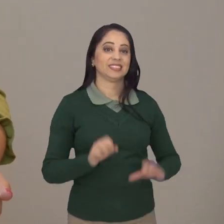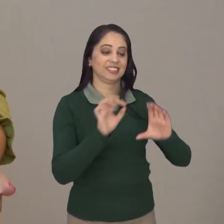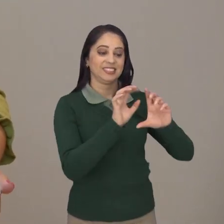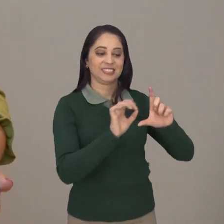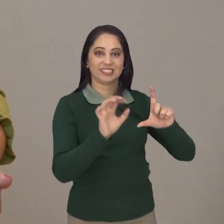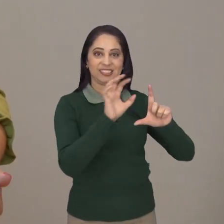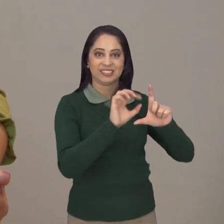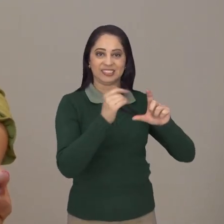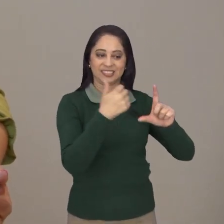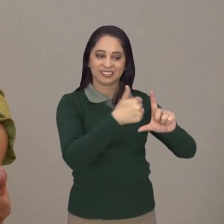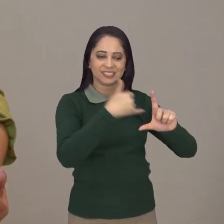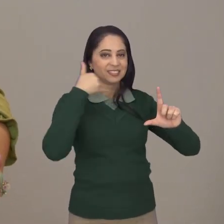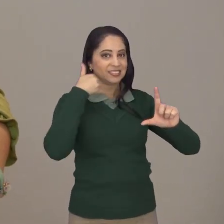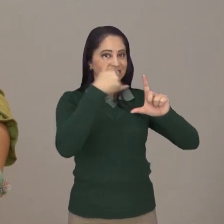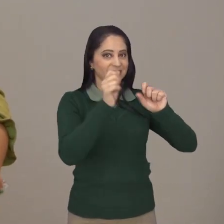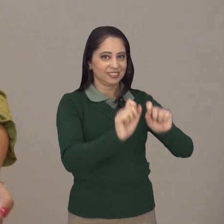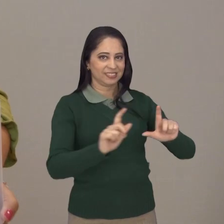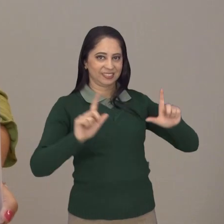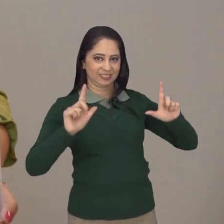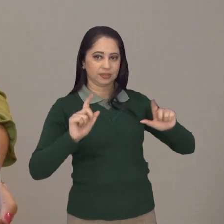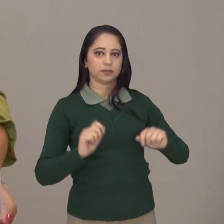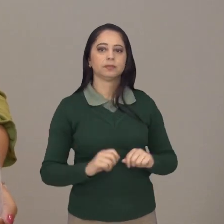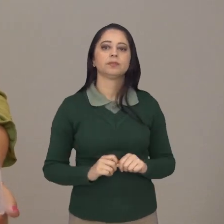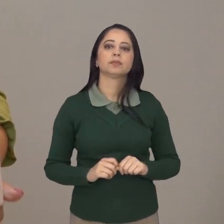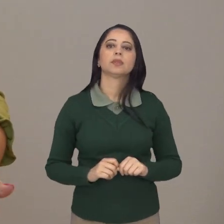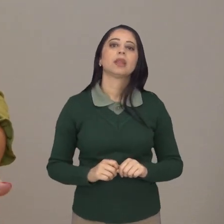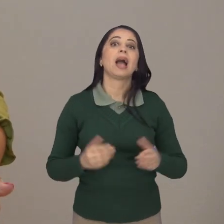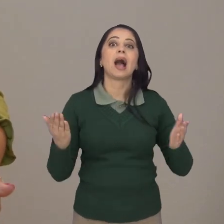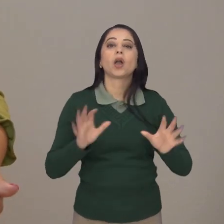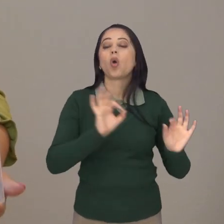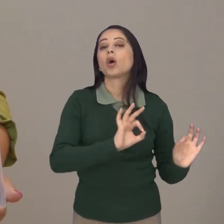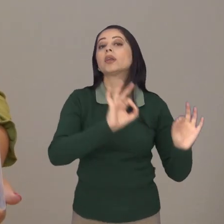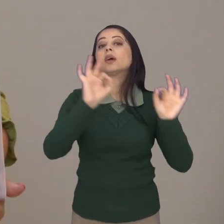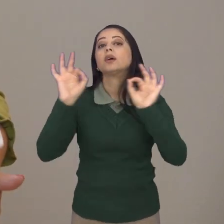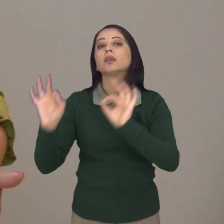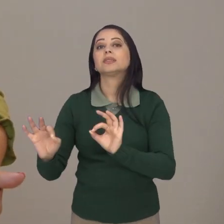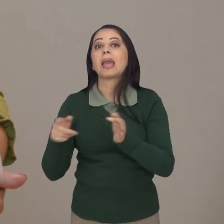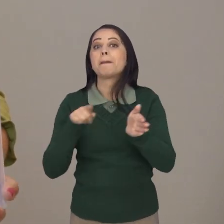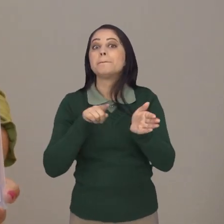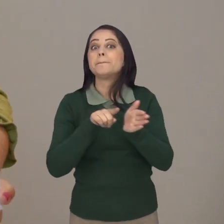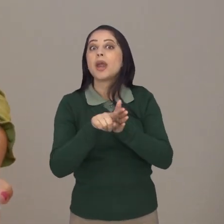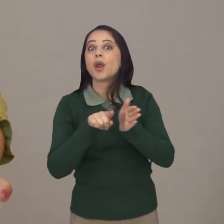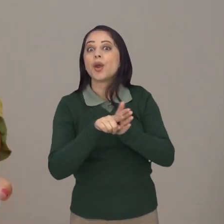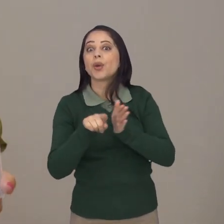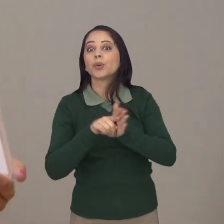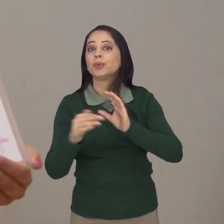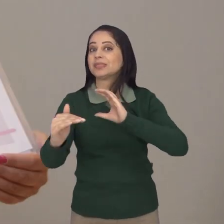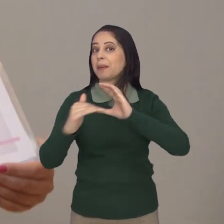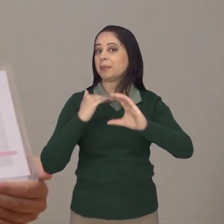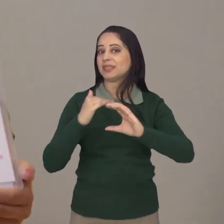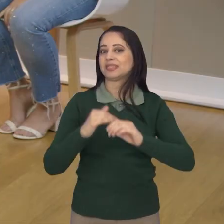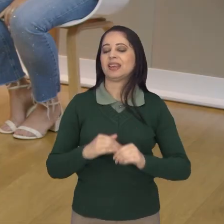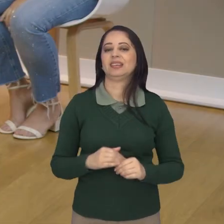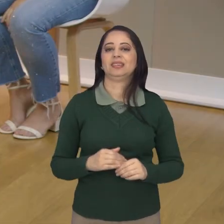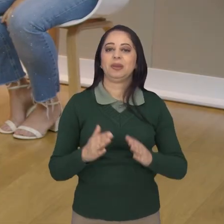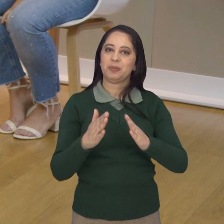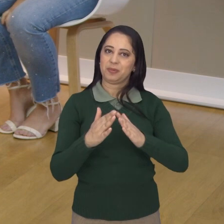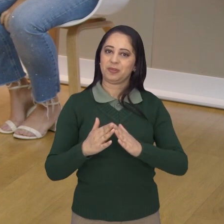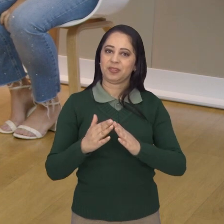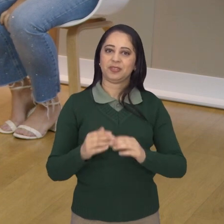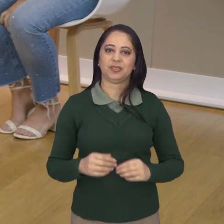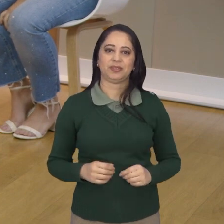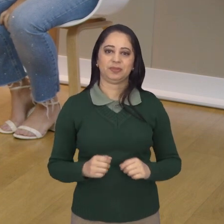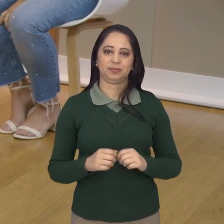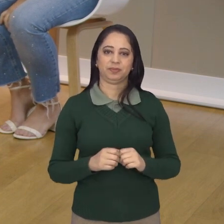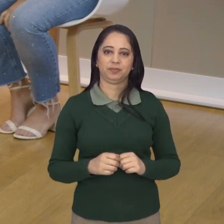QR Code que está aparecendo aqui do ladinho da sua TV. Nós vamos conferir agora algumas perguntas que chegaram para a gente. Por favor, Matheus,